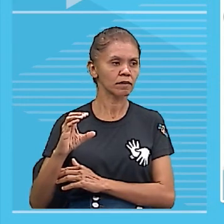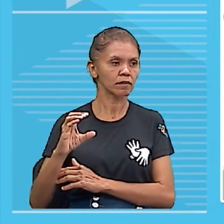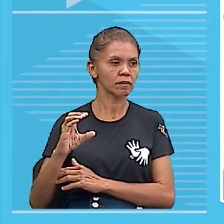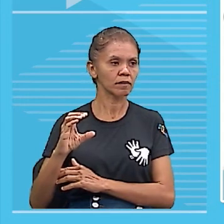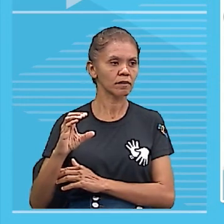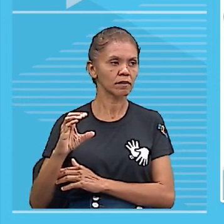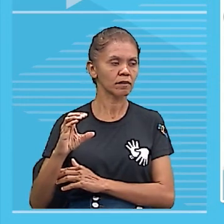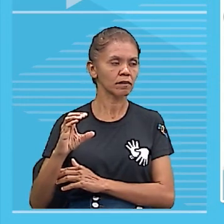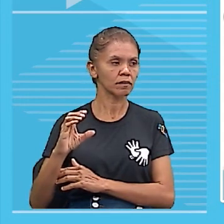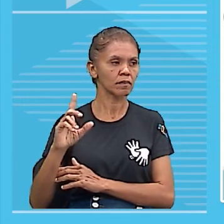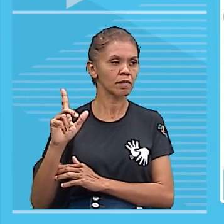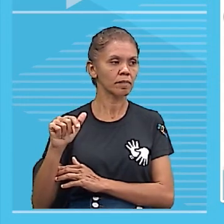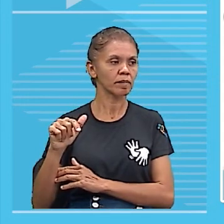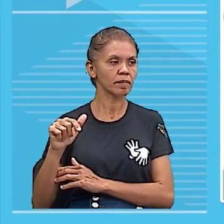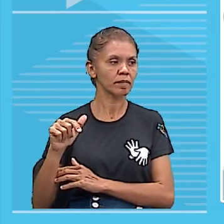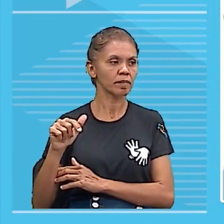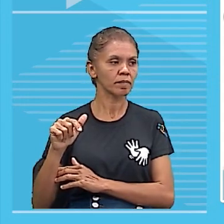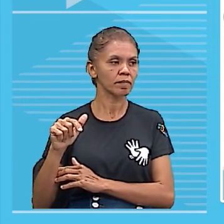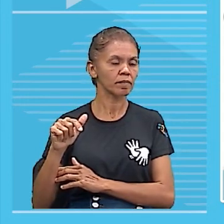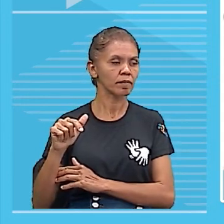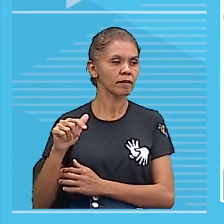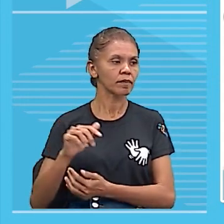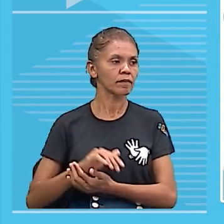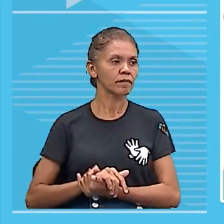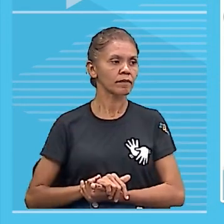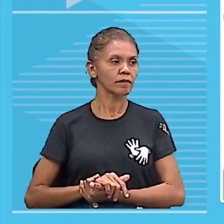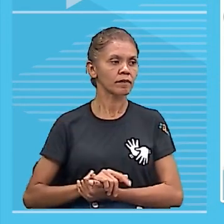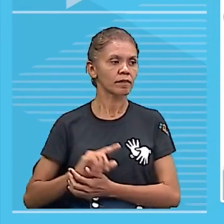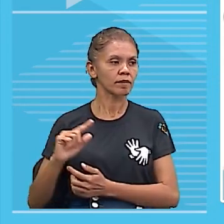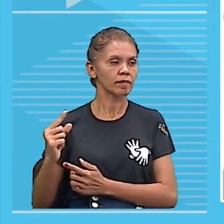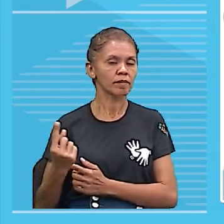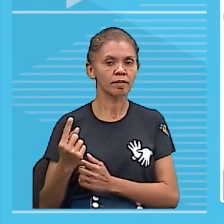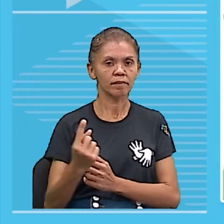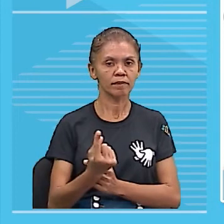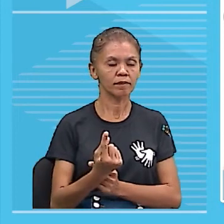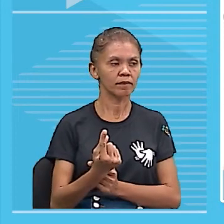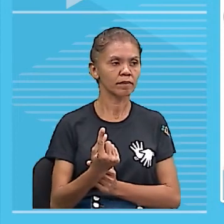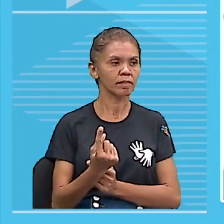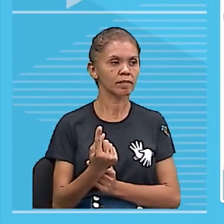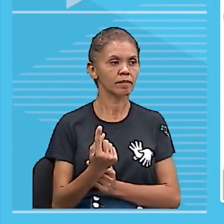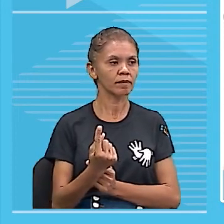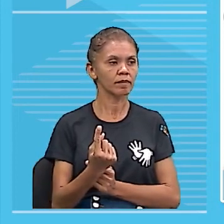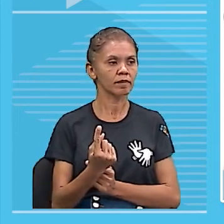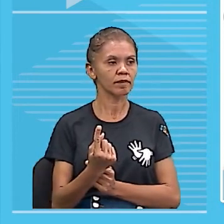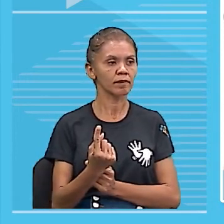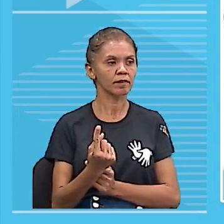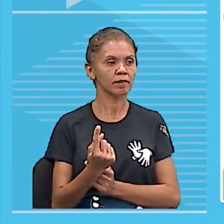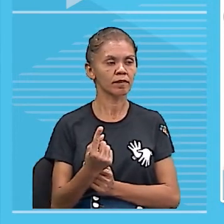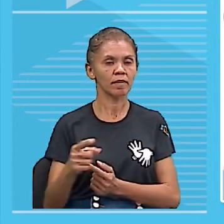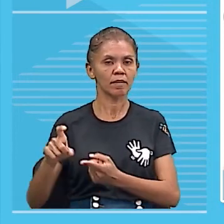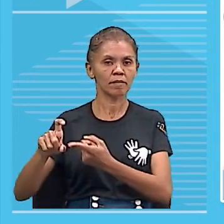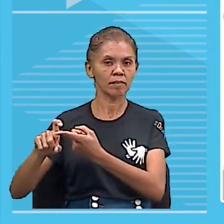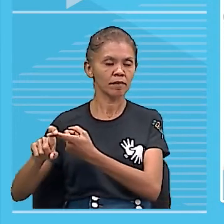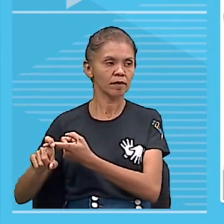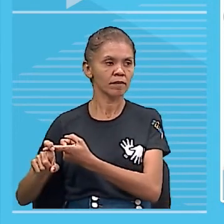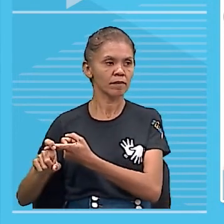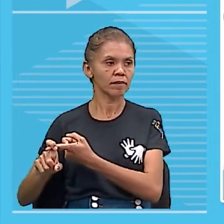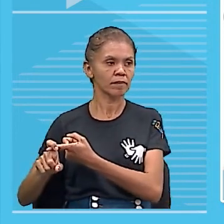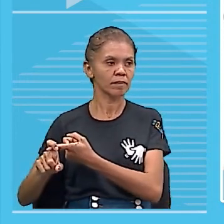ela é parcelada cada cada resistor